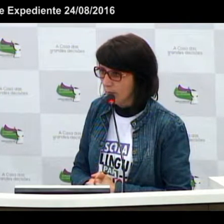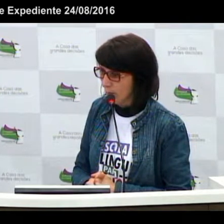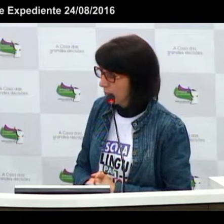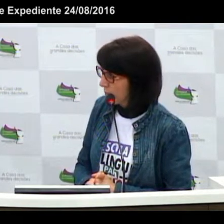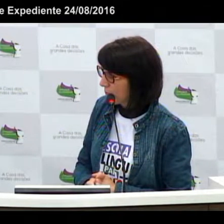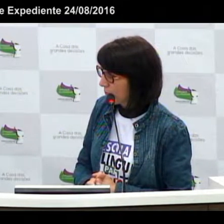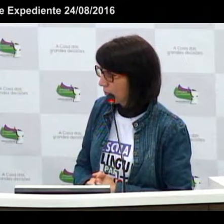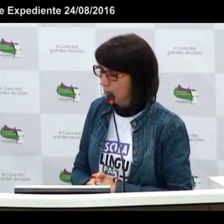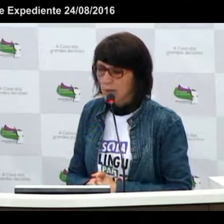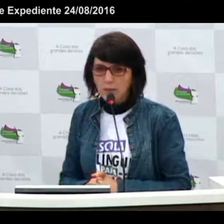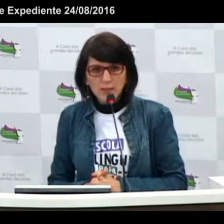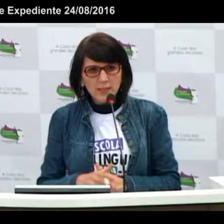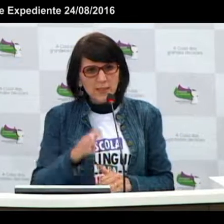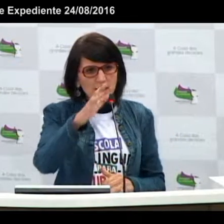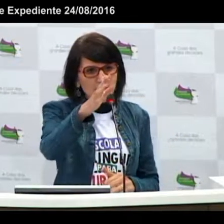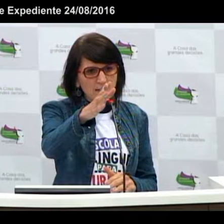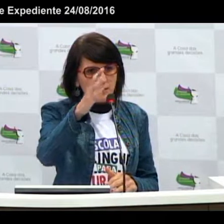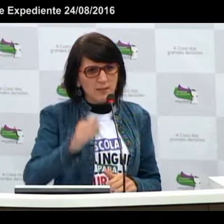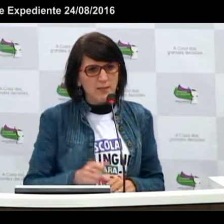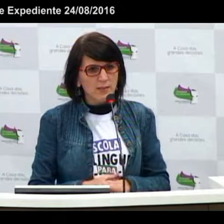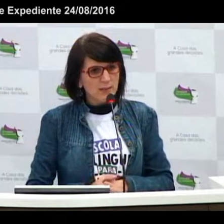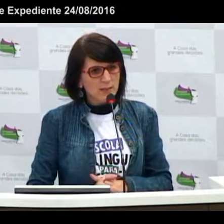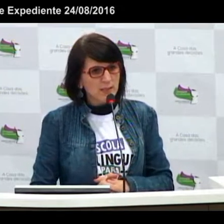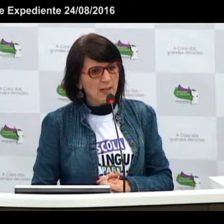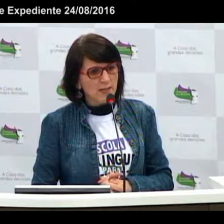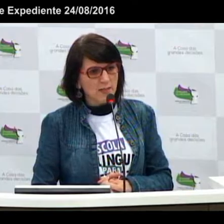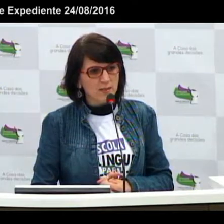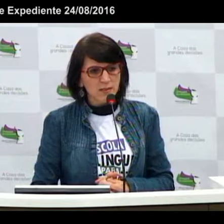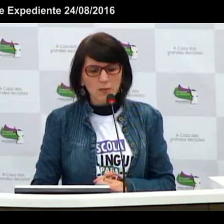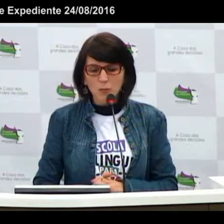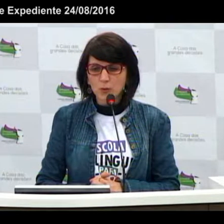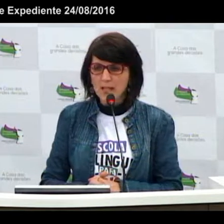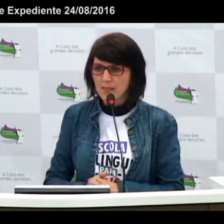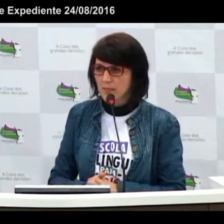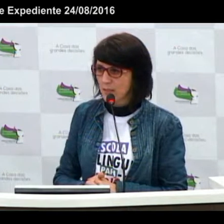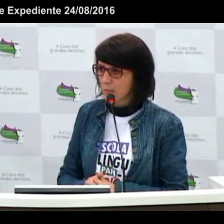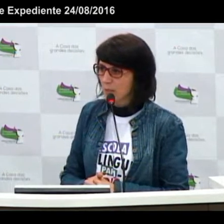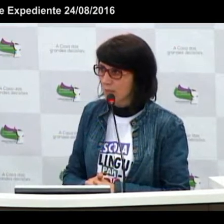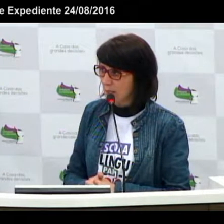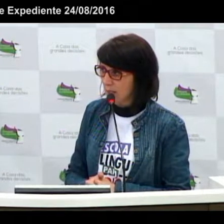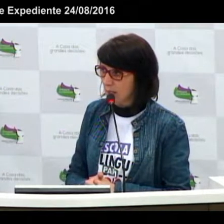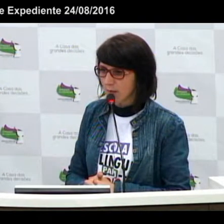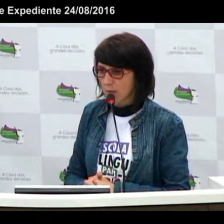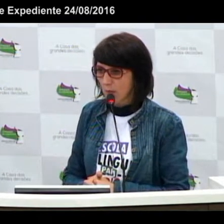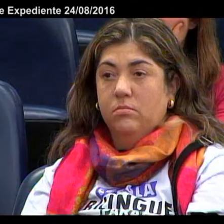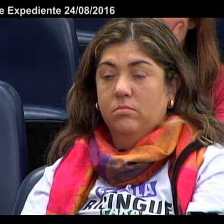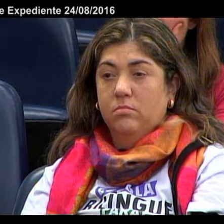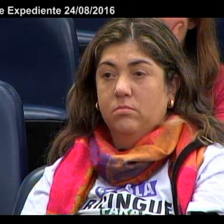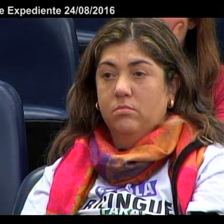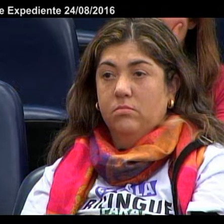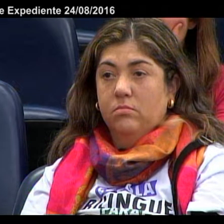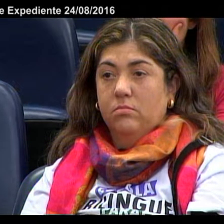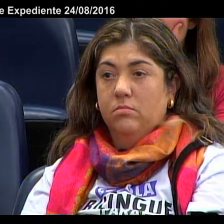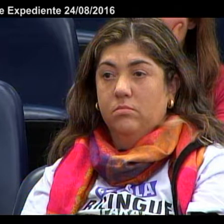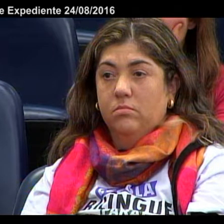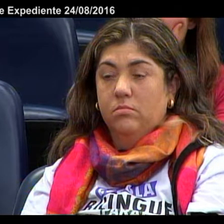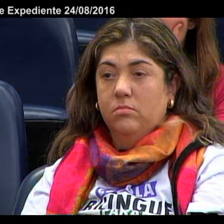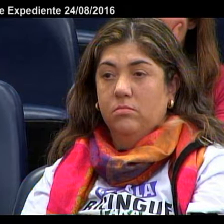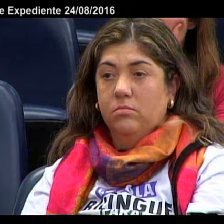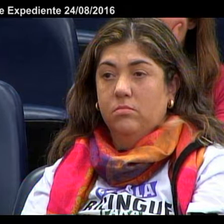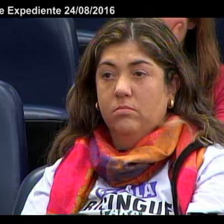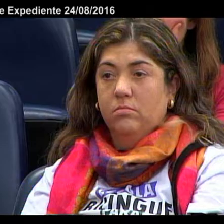falando, e eles e elas não pudessem me entender, o